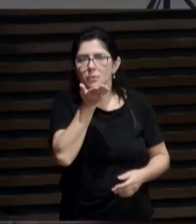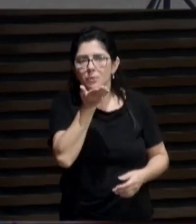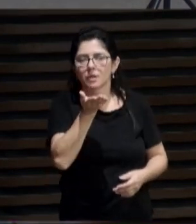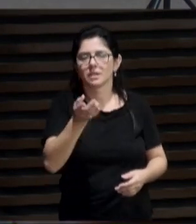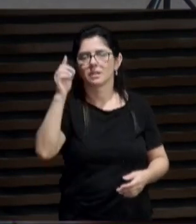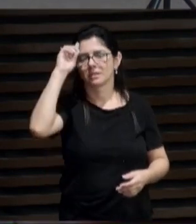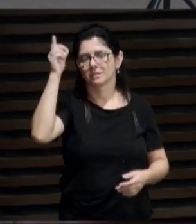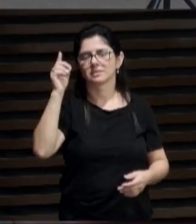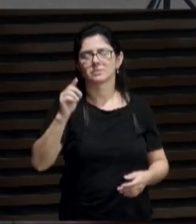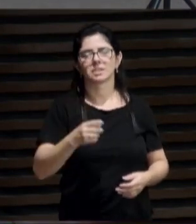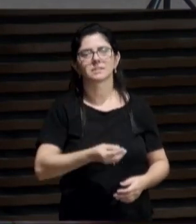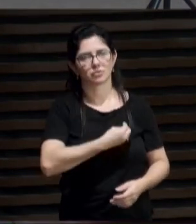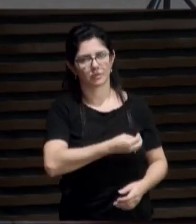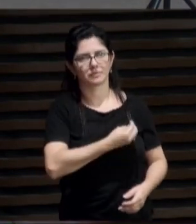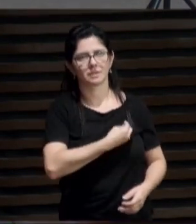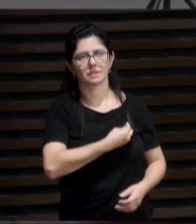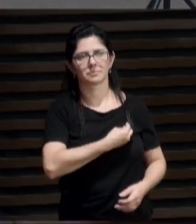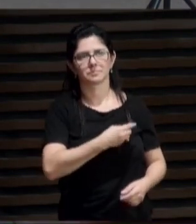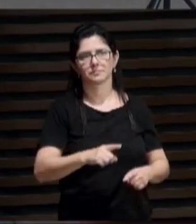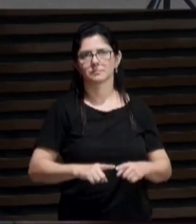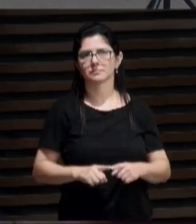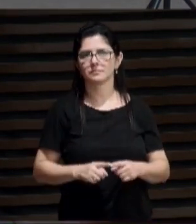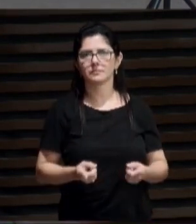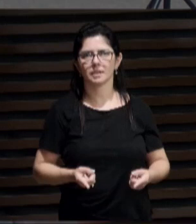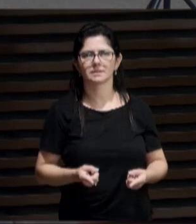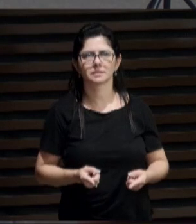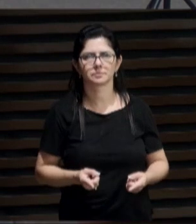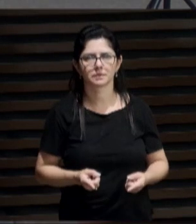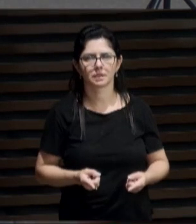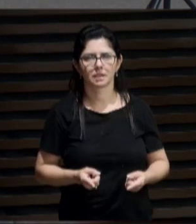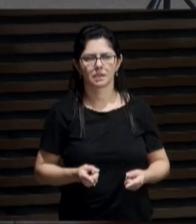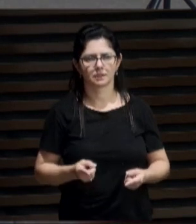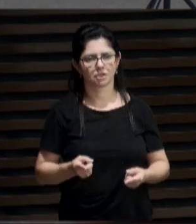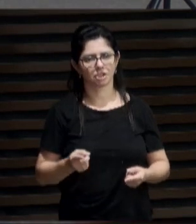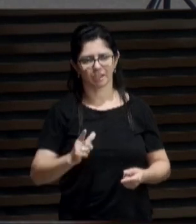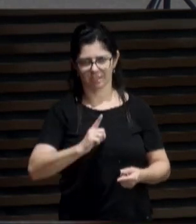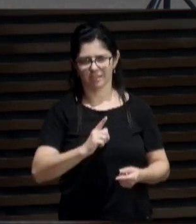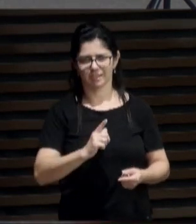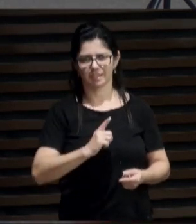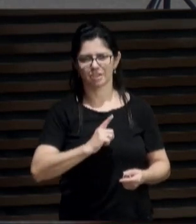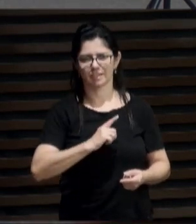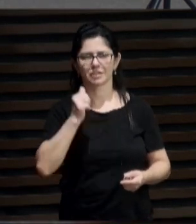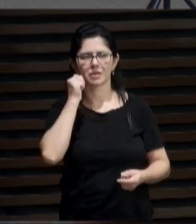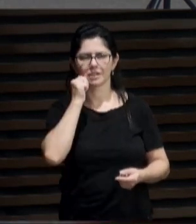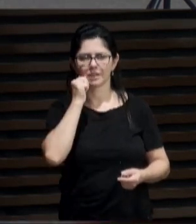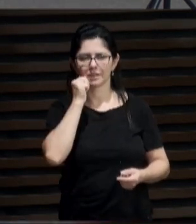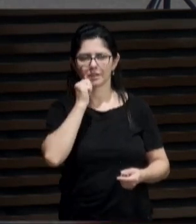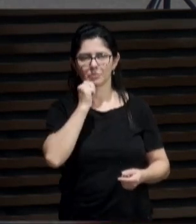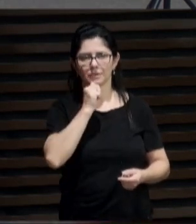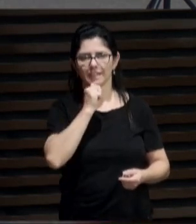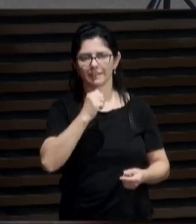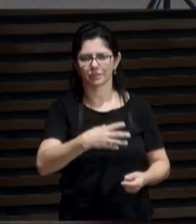vida. Porém, inimizade entre ti e a mulher, entre a tua descendência e o seu descendente. Este te ferirá